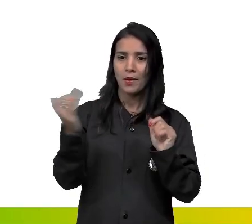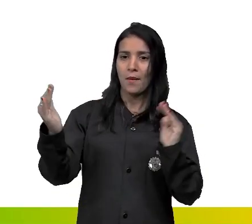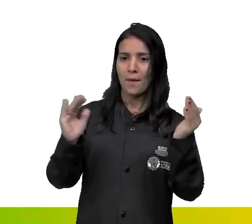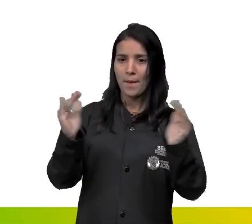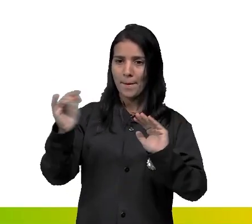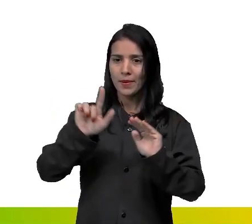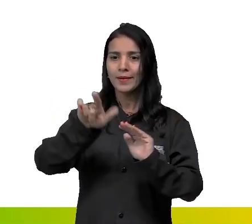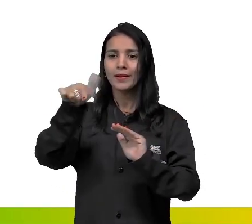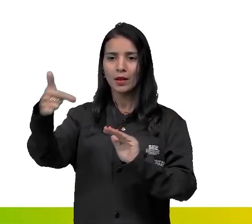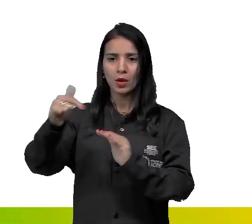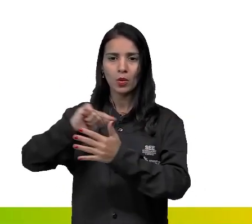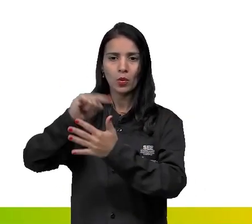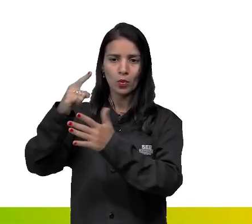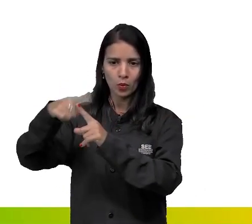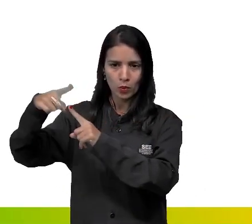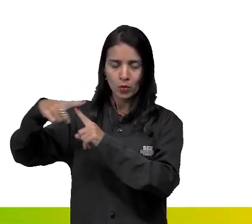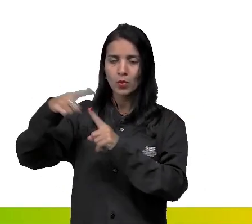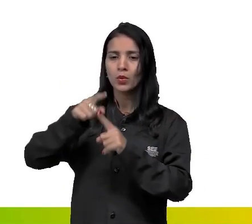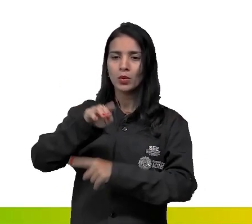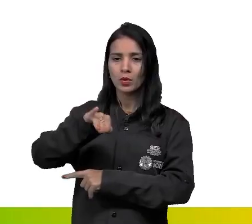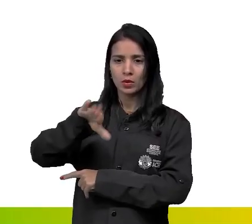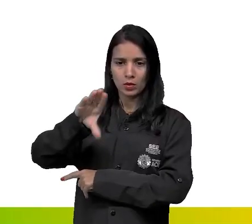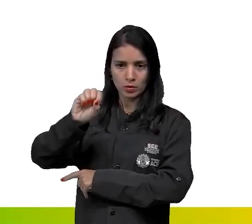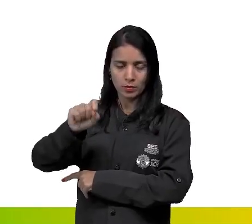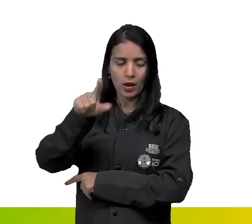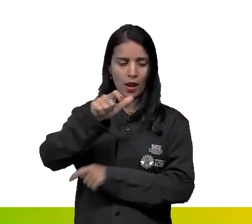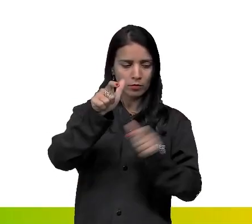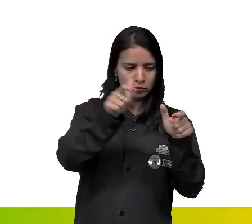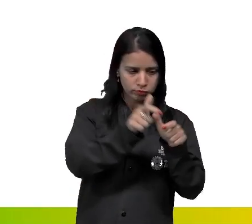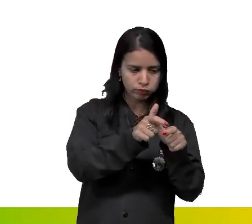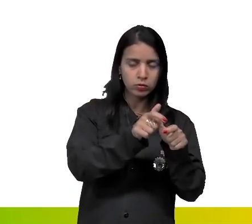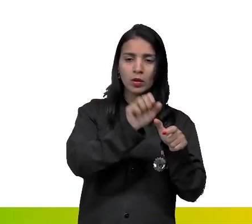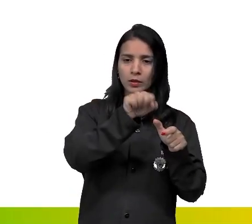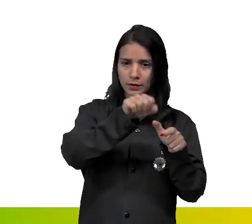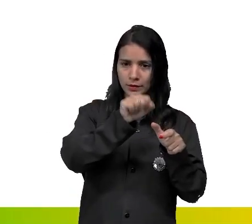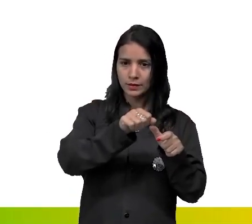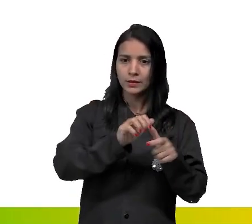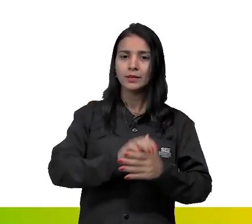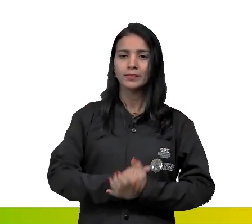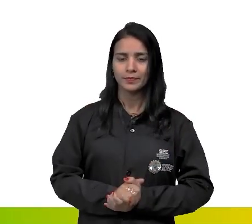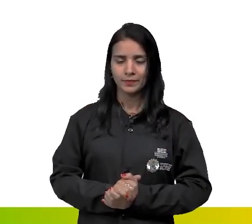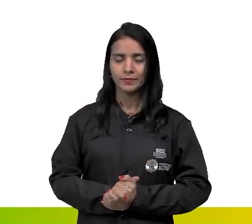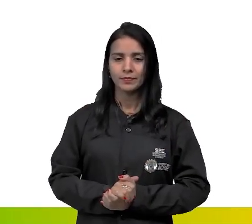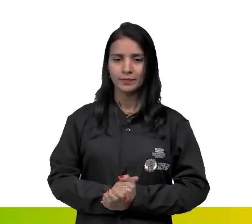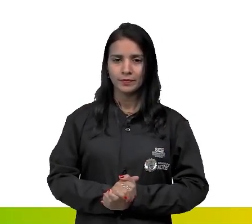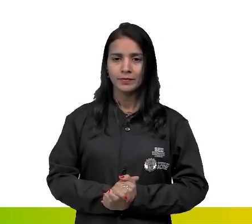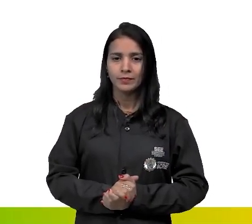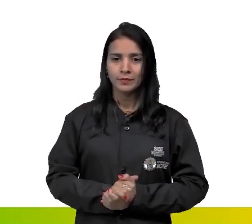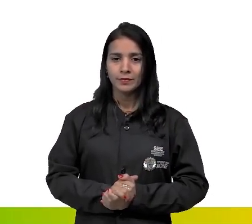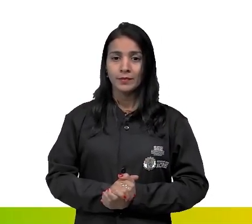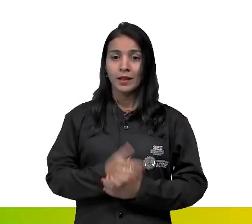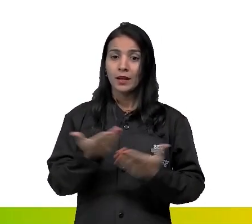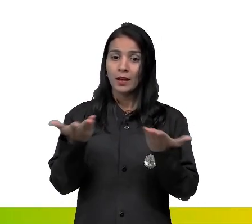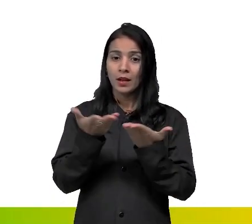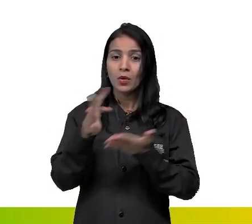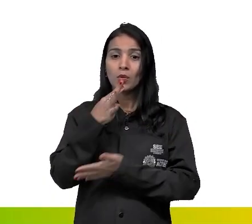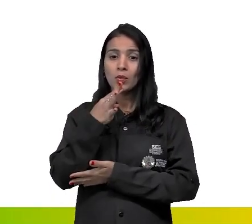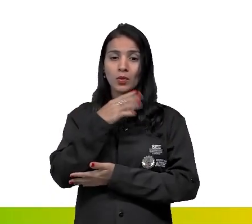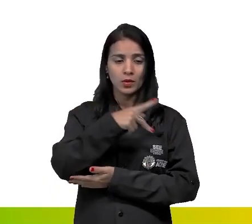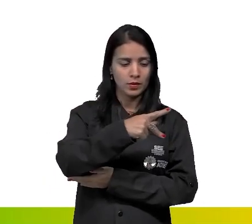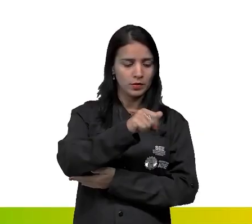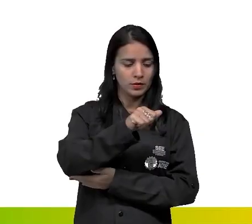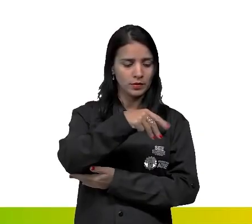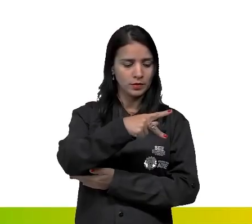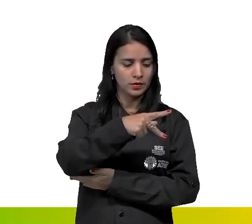outros biomas, conforme vocês vão observar aqui na imagem. E agora a gente vai conhecer o bioma chamado